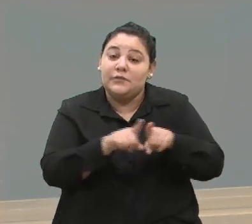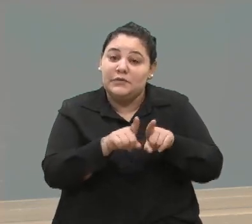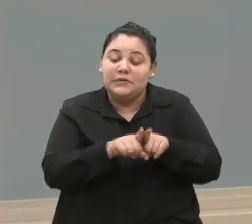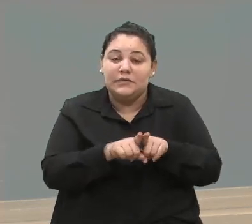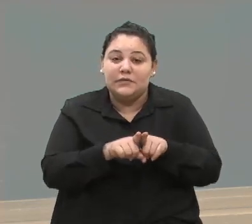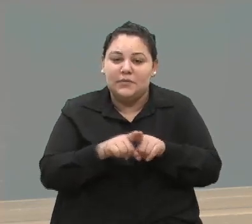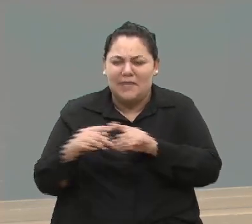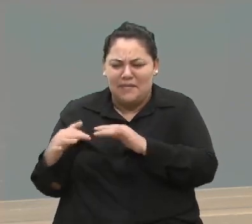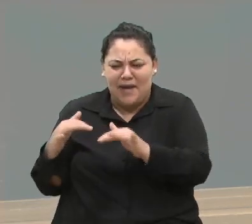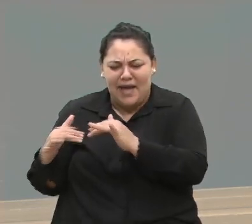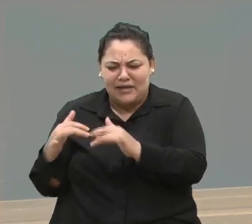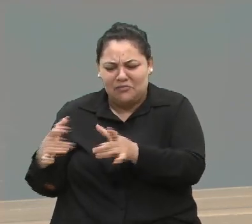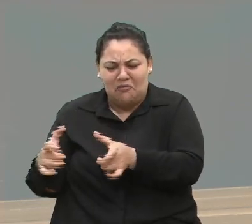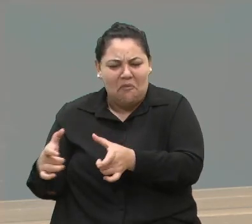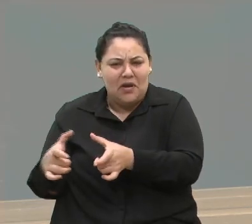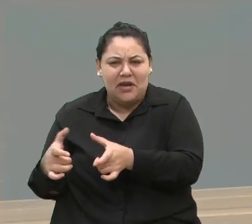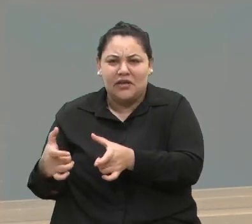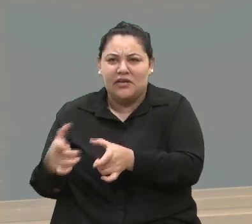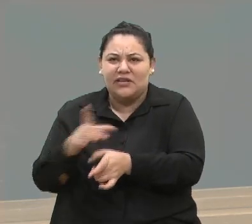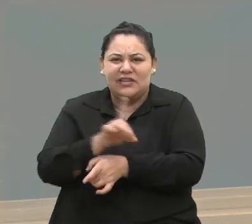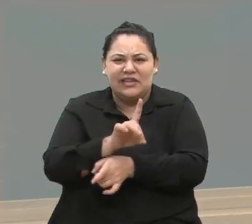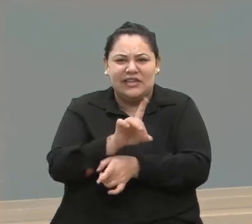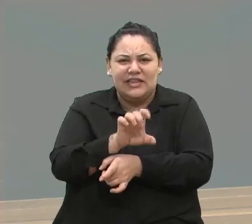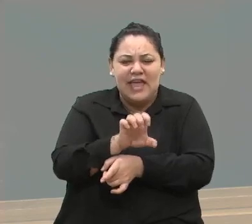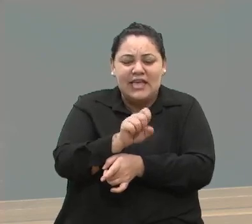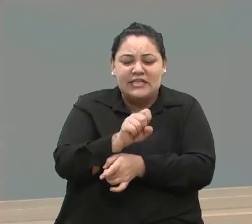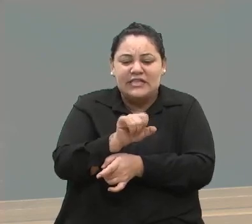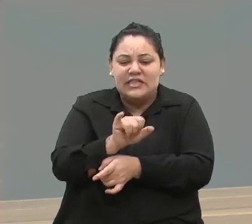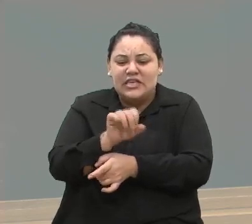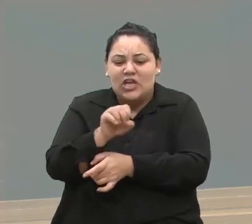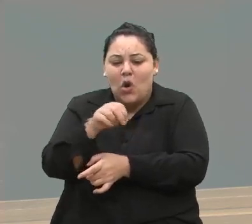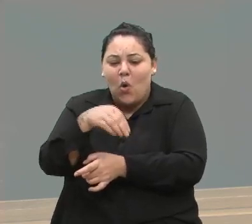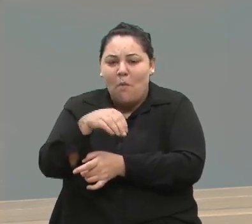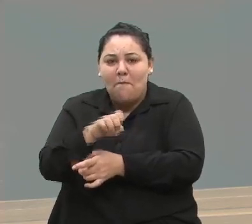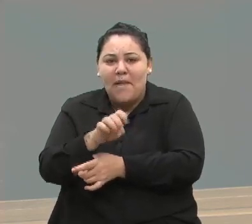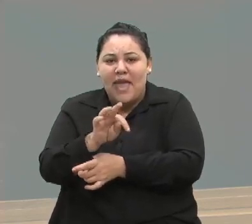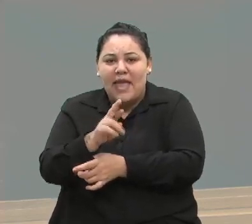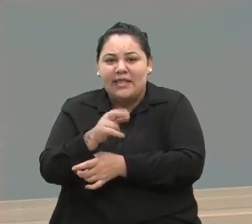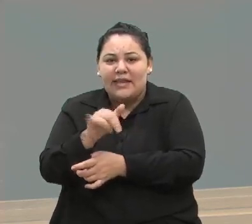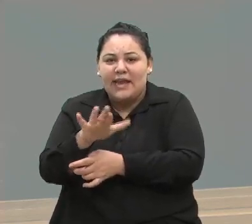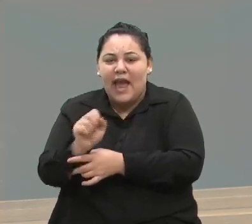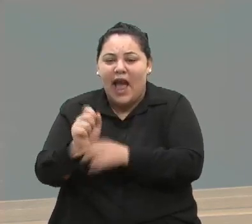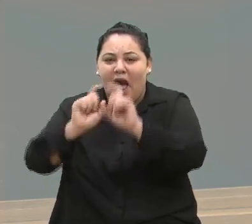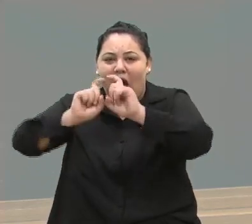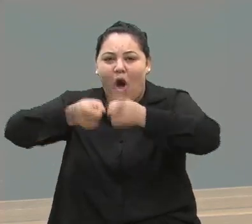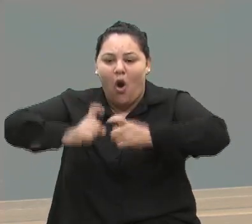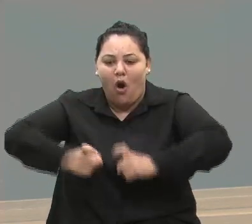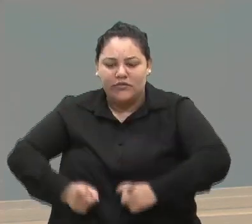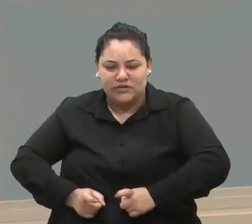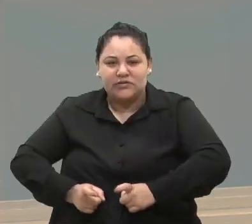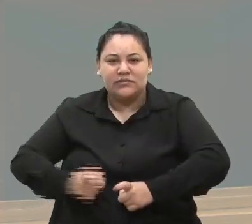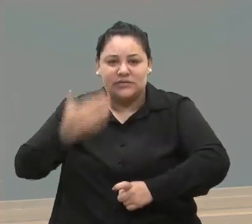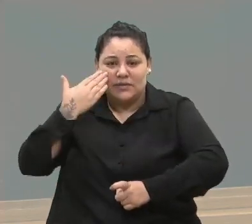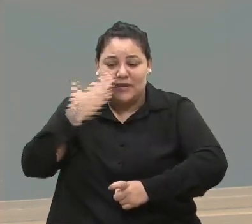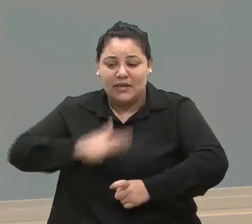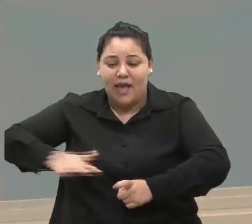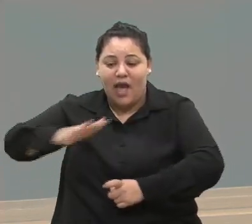aparelho de densiometria óssea, lá para a área do SUS, que atende